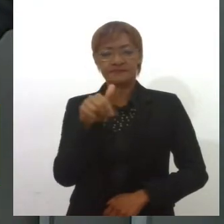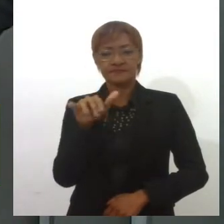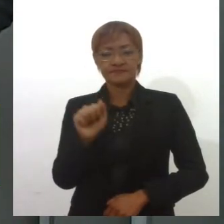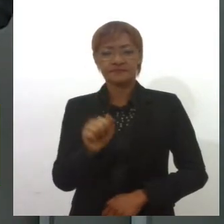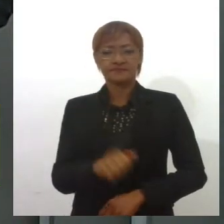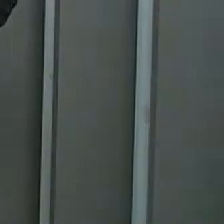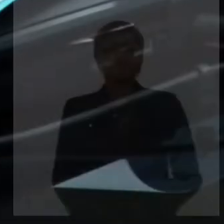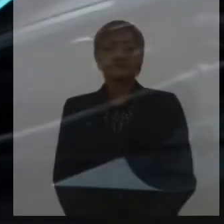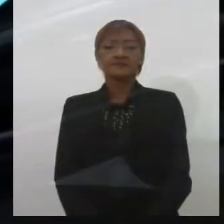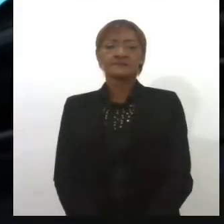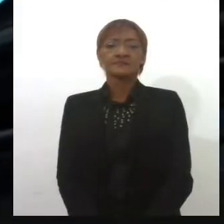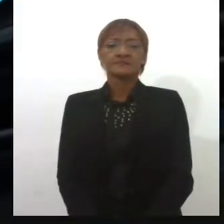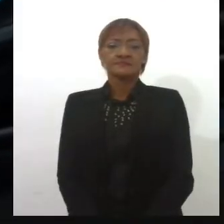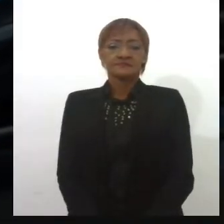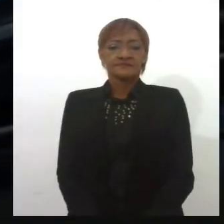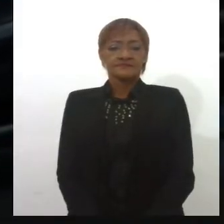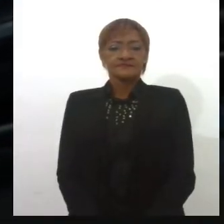Menezes.